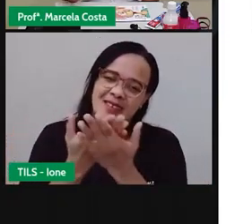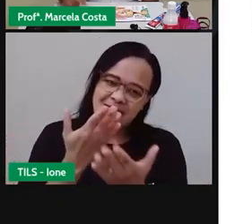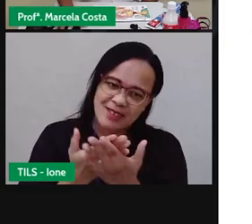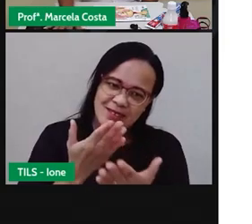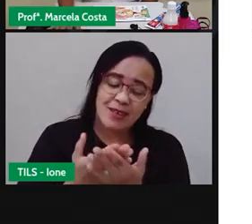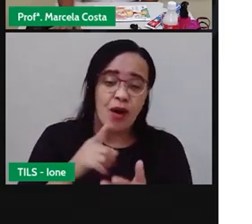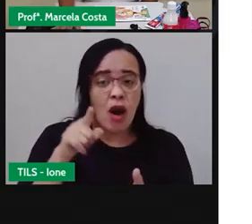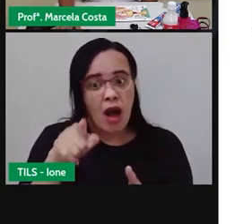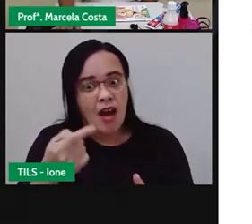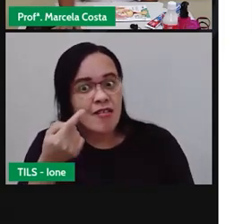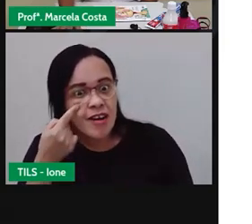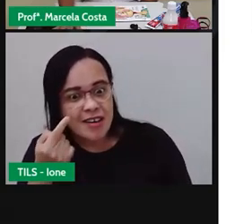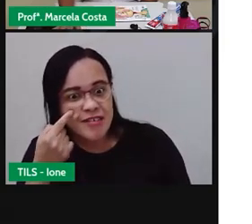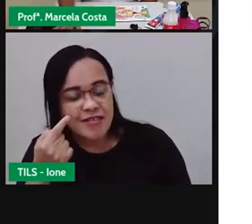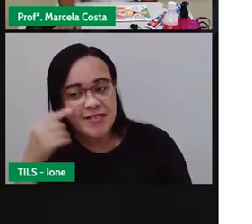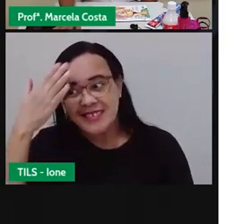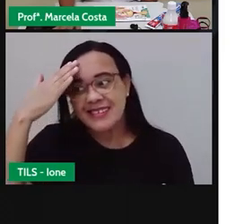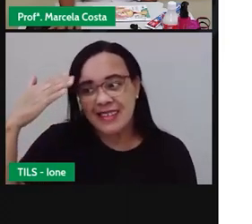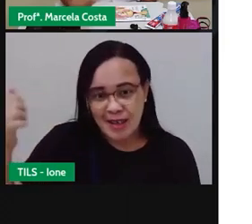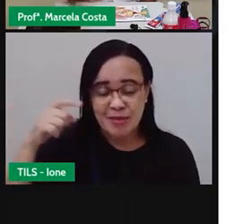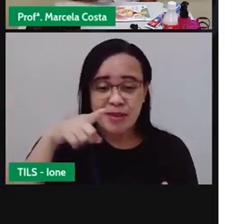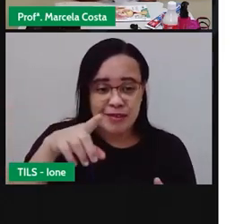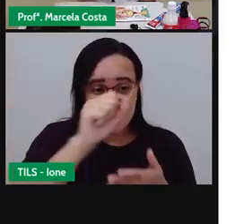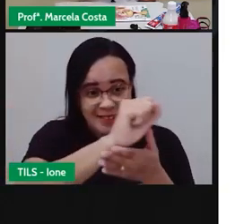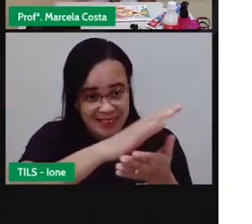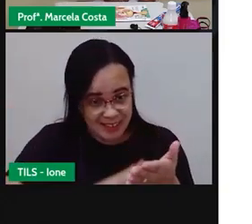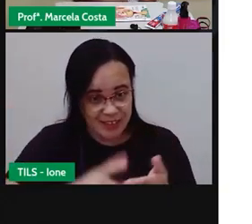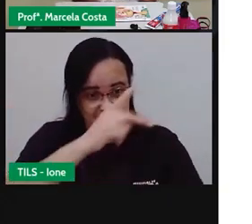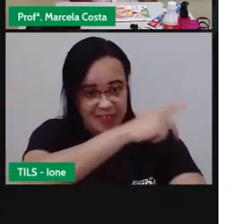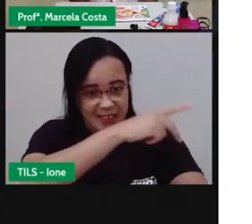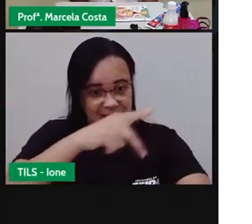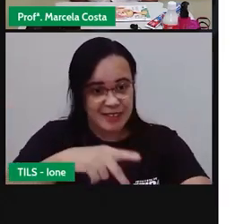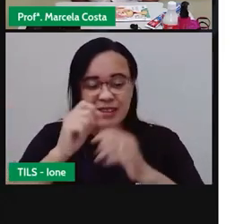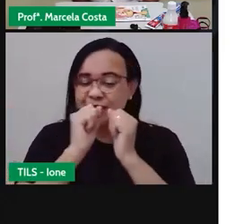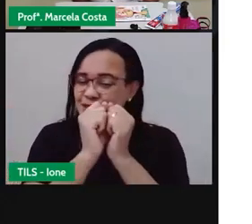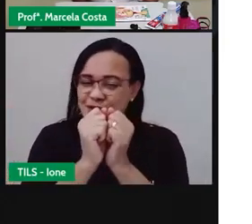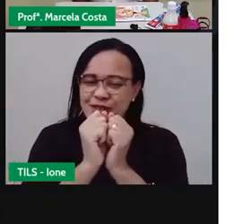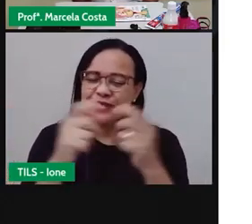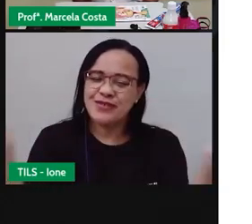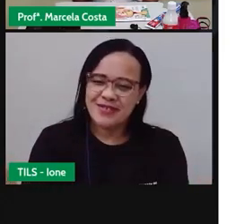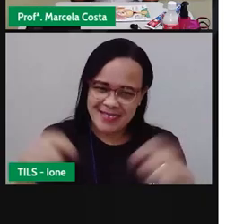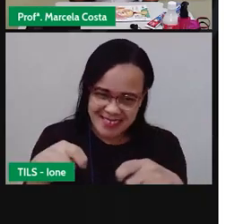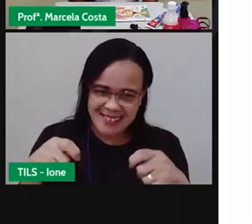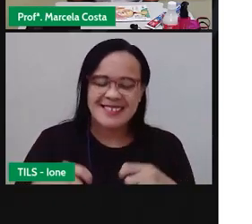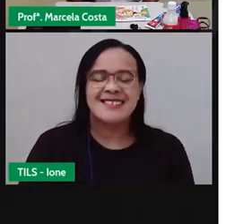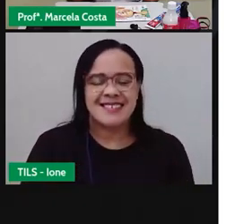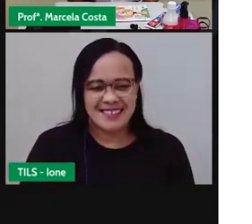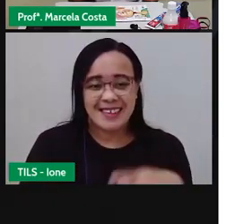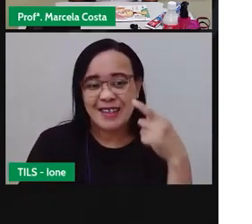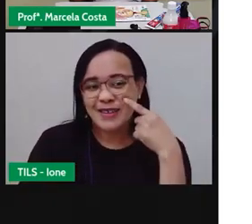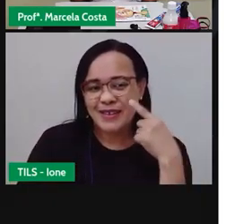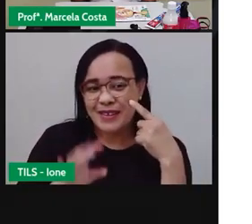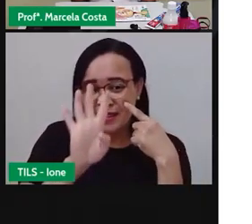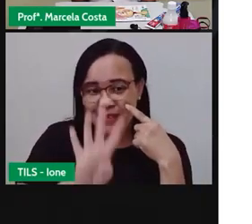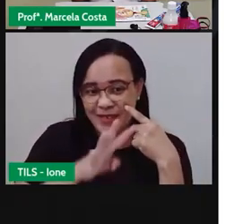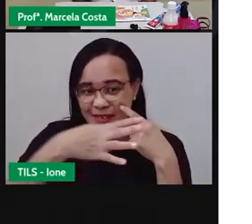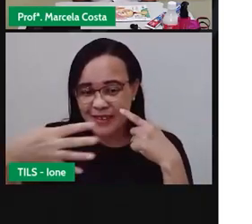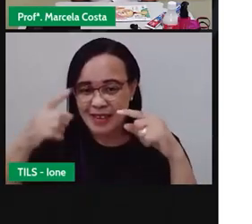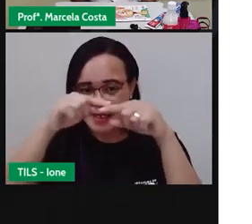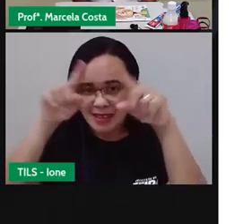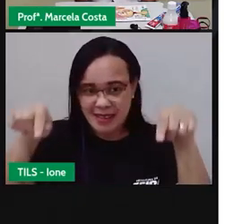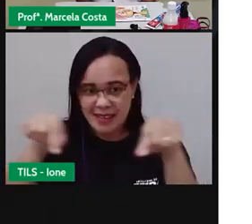ela saiba que você está acompanhando as atividades do percurso pedagógico. O quadro que você vai produzir aí no caderno